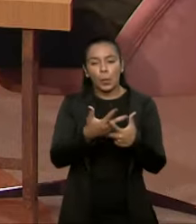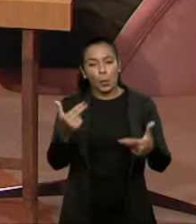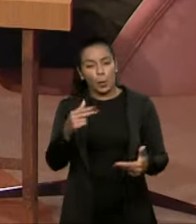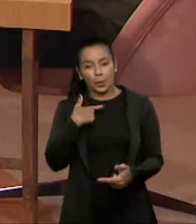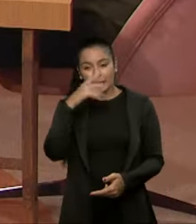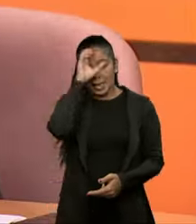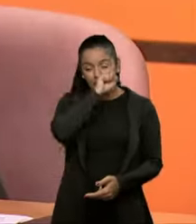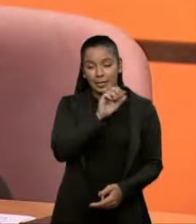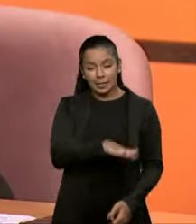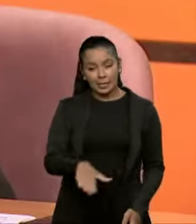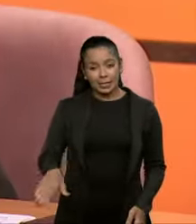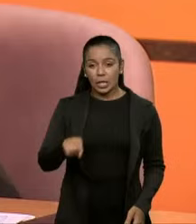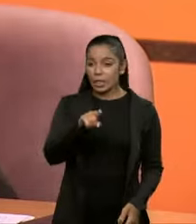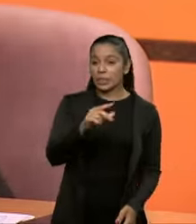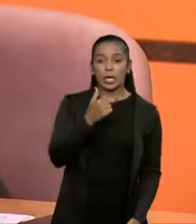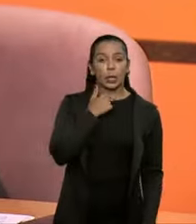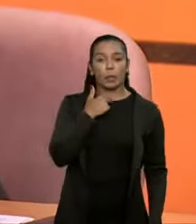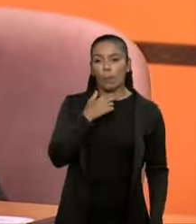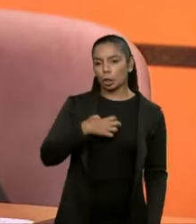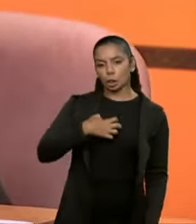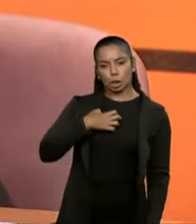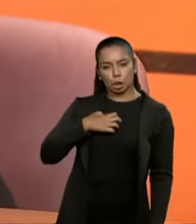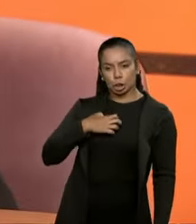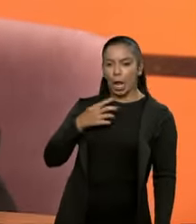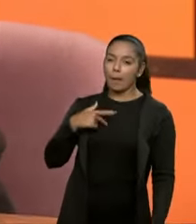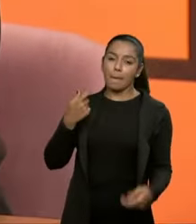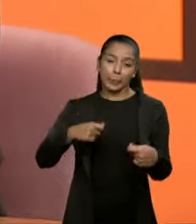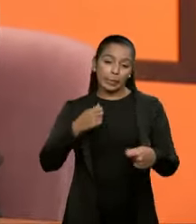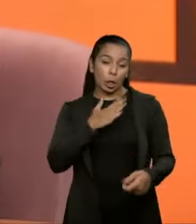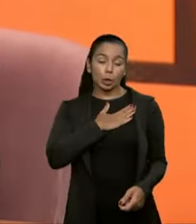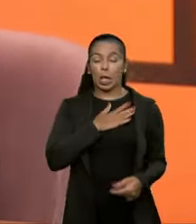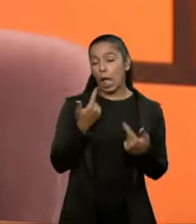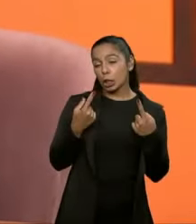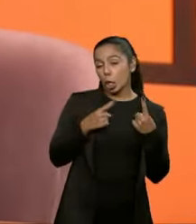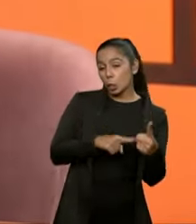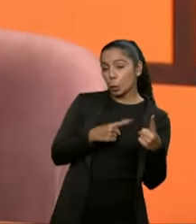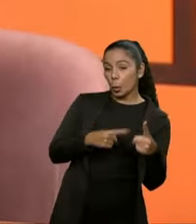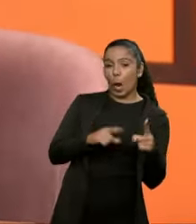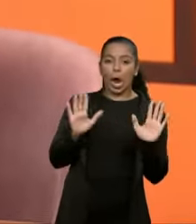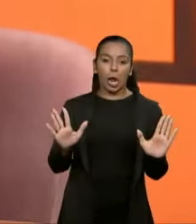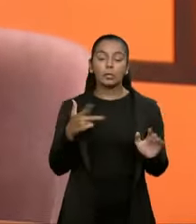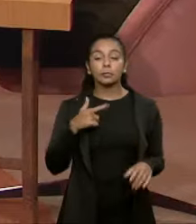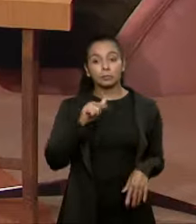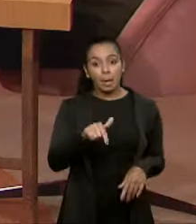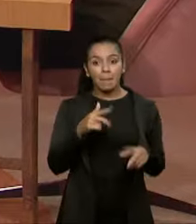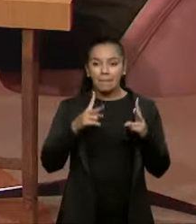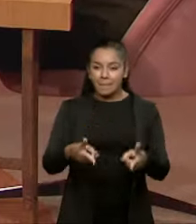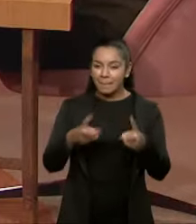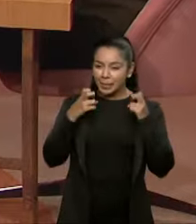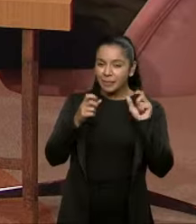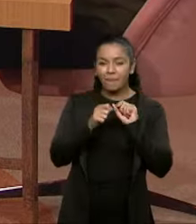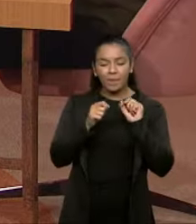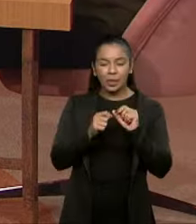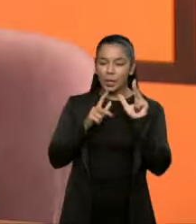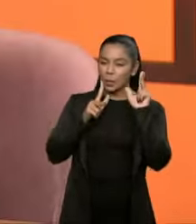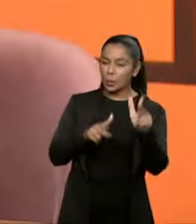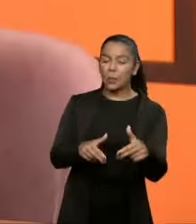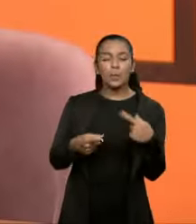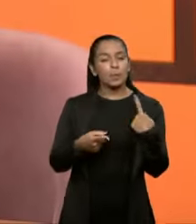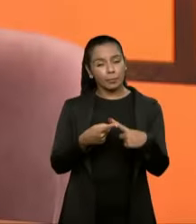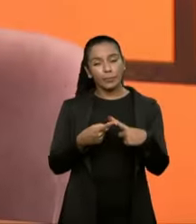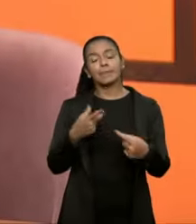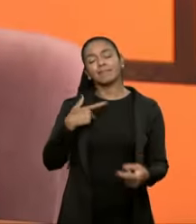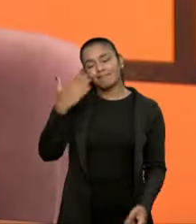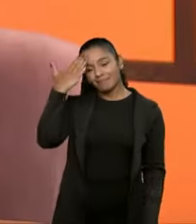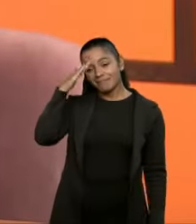que você precisa... Não, você não pode ficar bravo, você tem exato, que curtir. Exato, tô zoando. E quando você percebe, você também tá fazendo, porque você entende